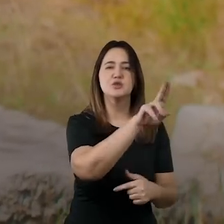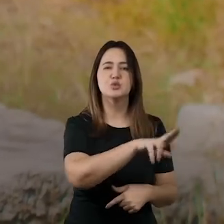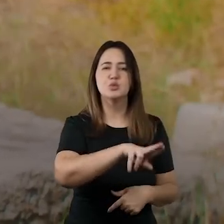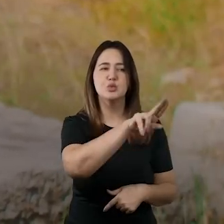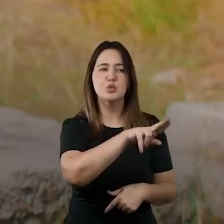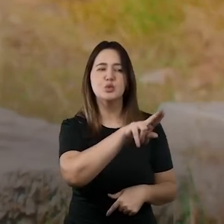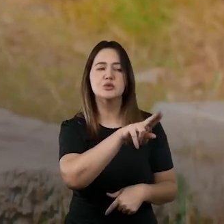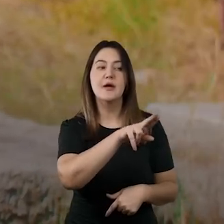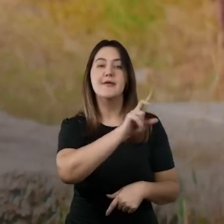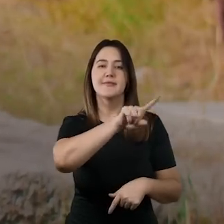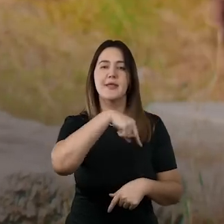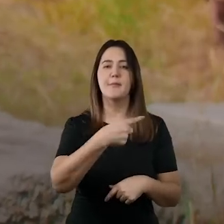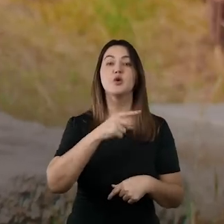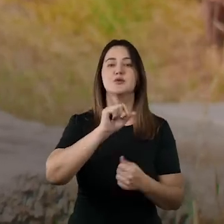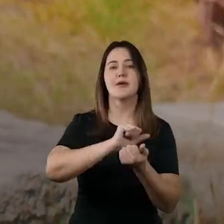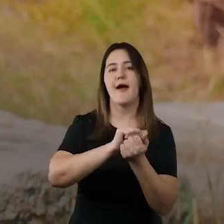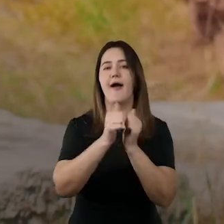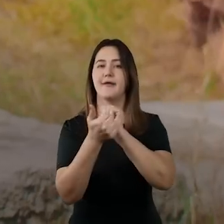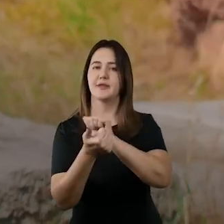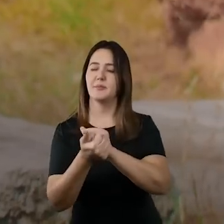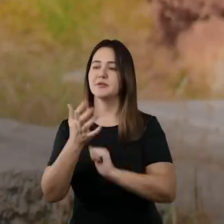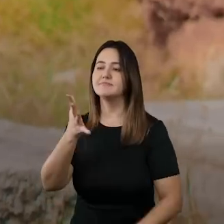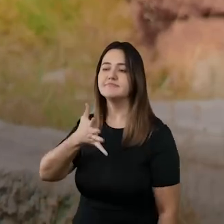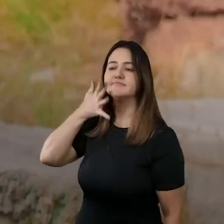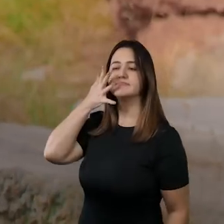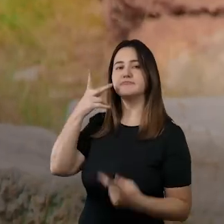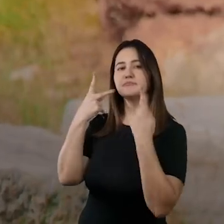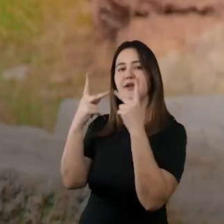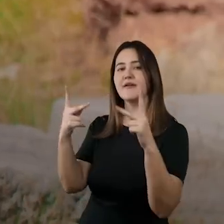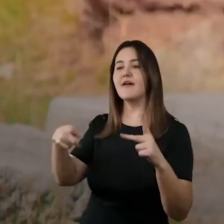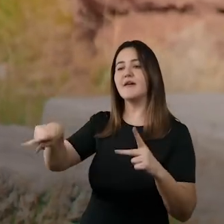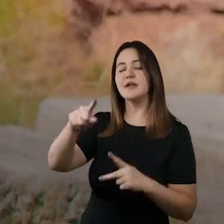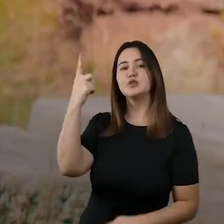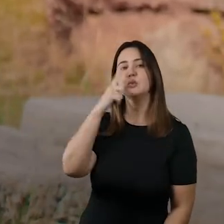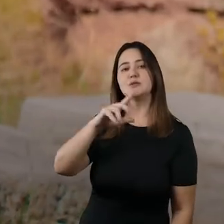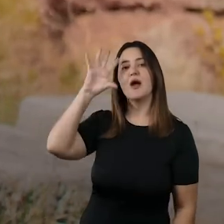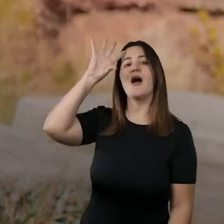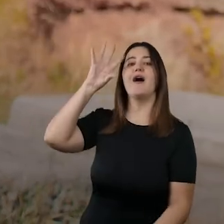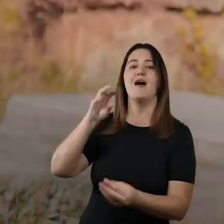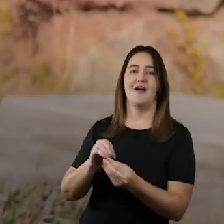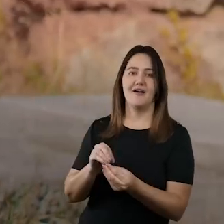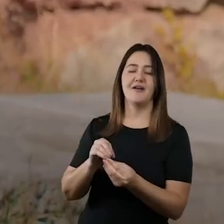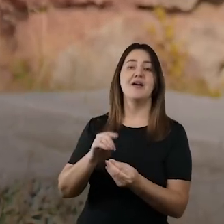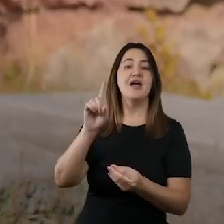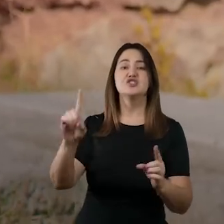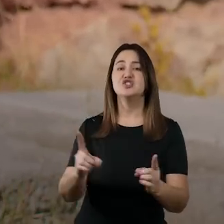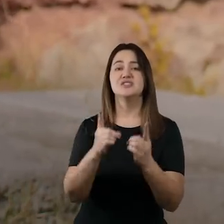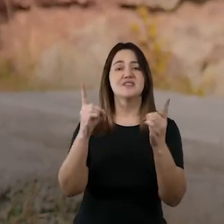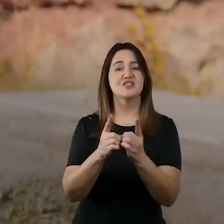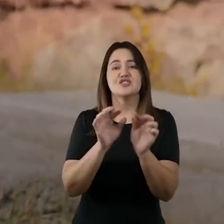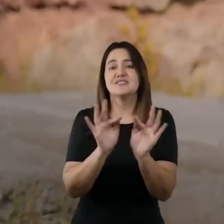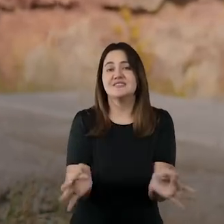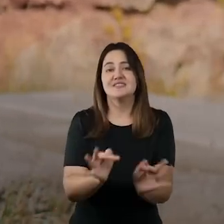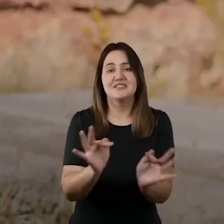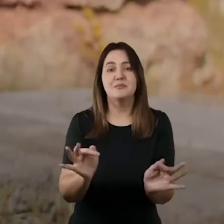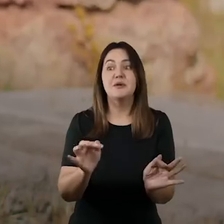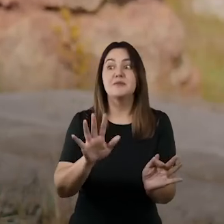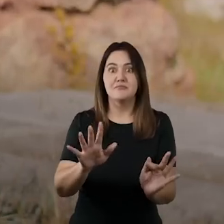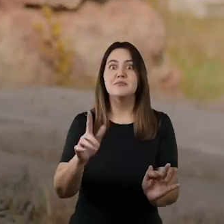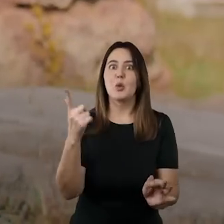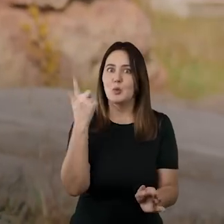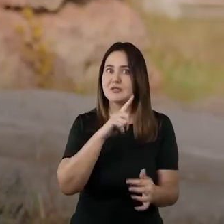para testemunhar do Evangelho de um modo que eles pudessem compreender. Era uma didática muito simples e muito eficaz, partir